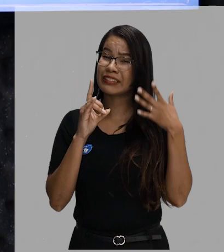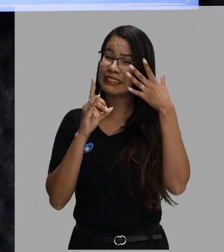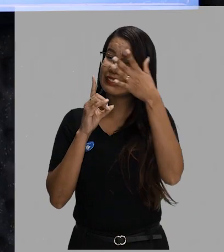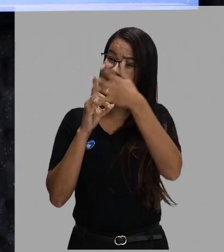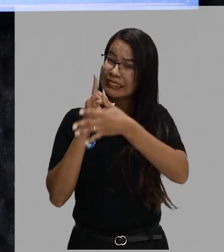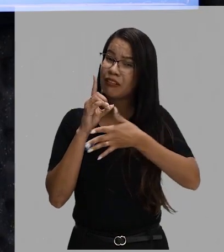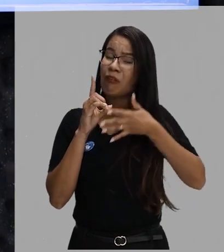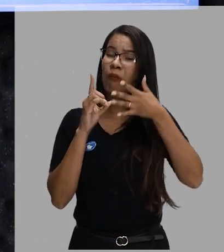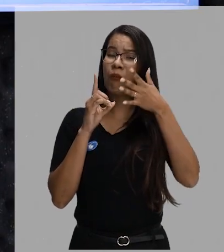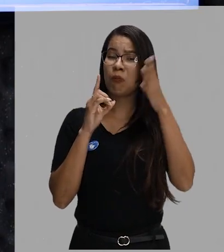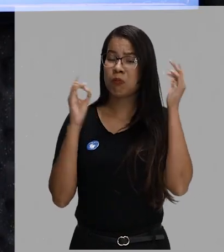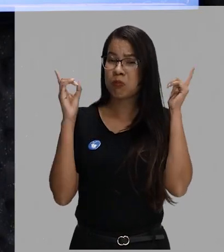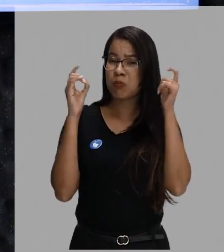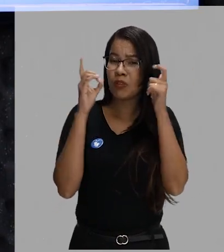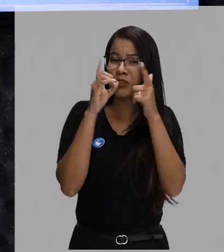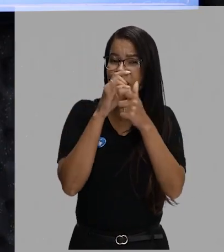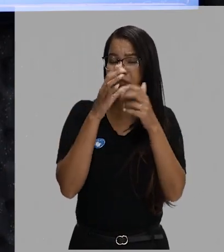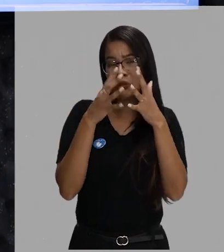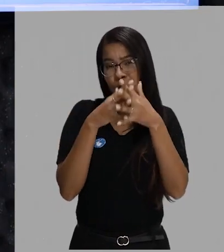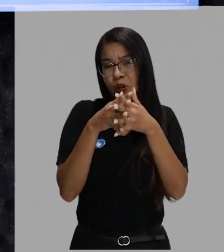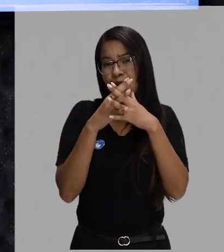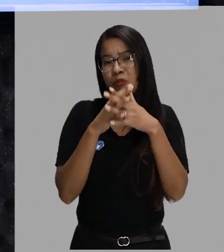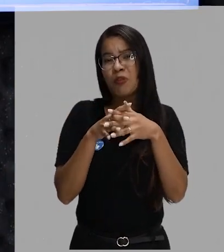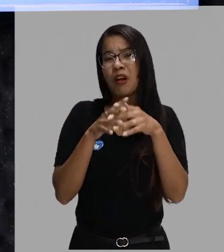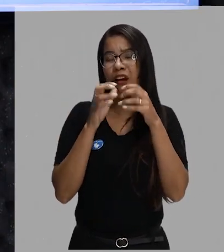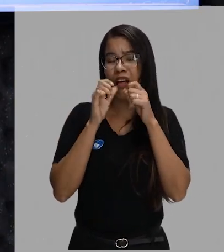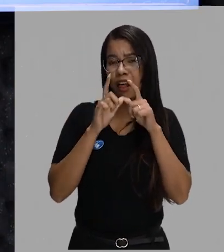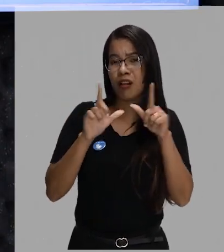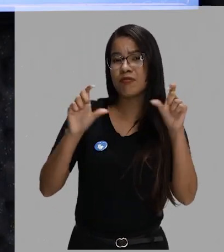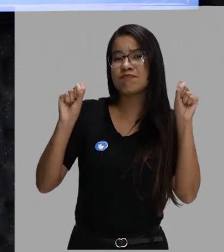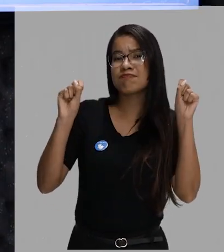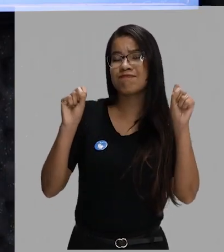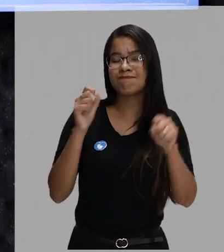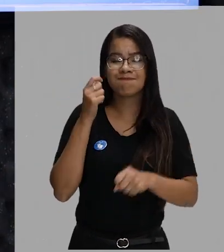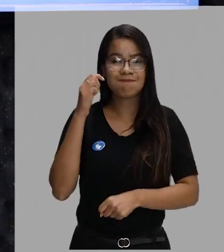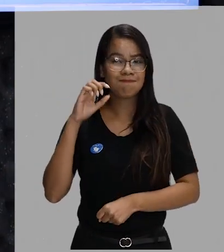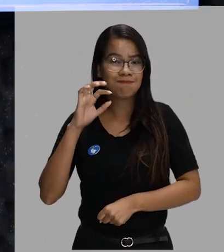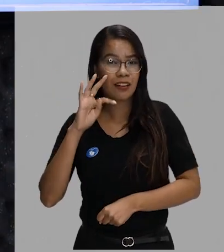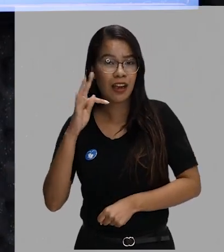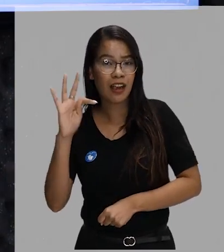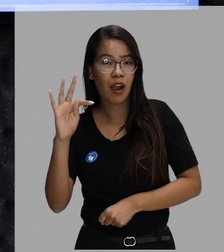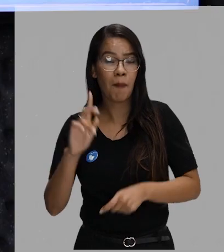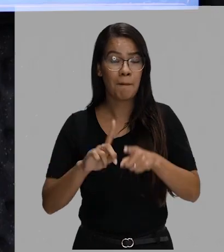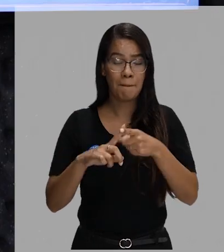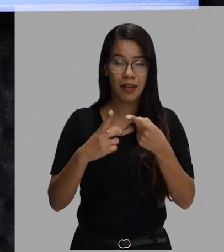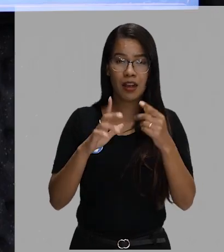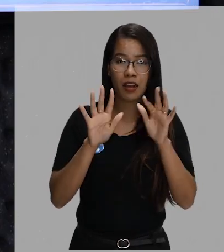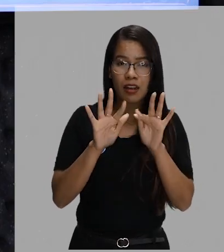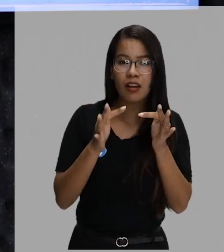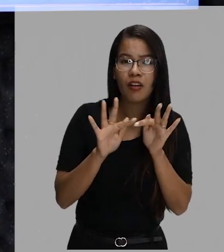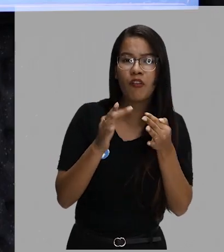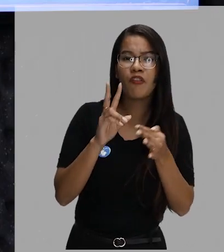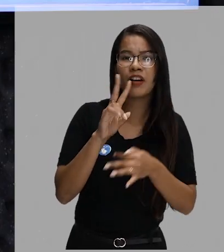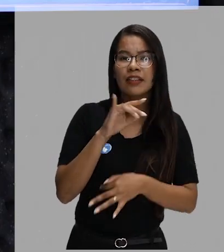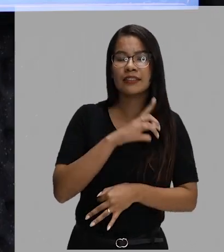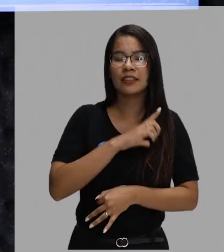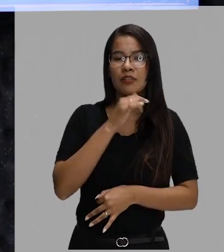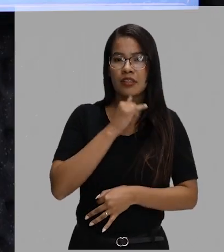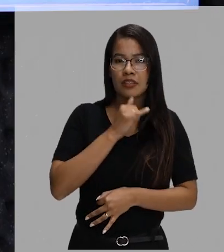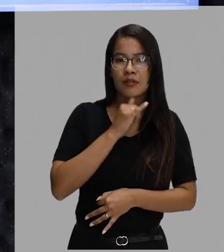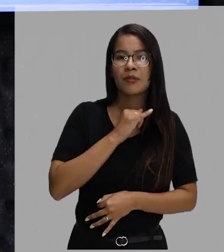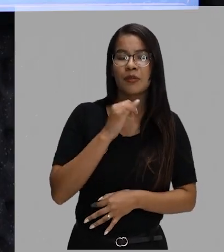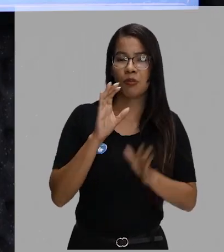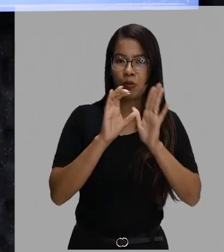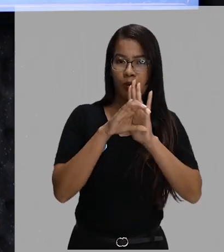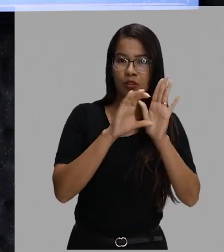uma linguagem muito técnica de fato. Mas é bem simples, a gente vai colocar um exemplo para a gente poder ter esse conceito bem